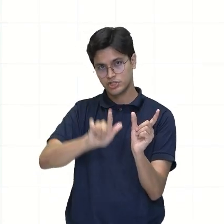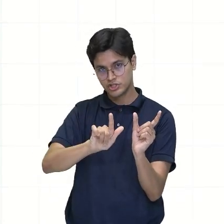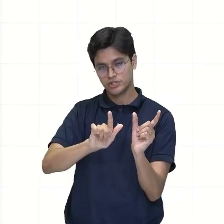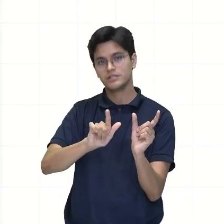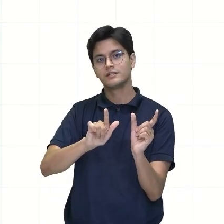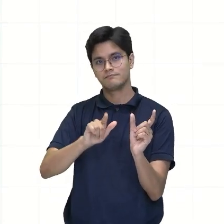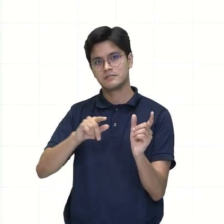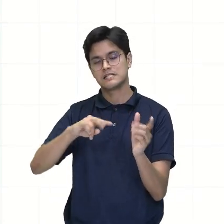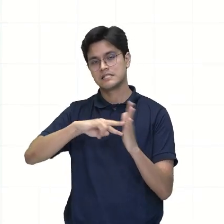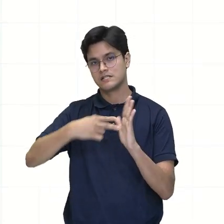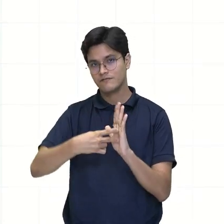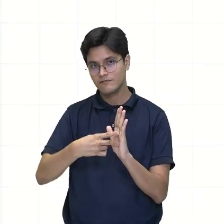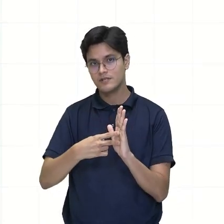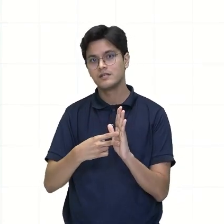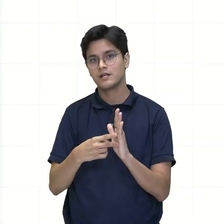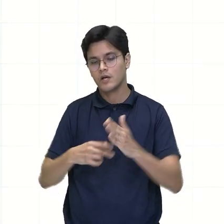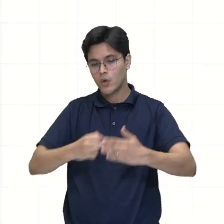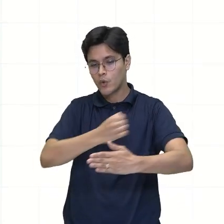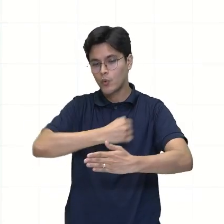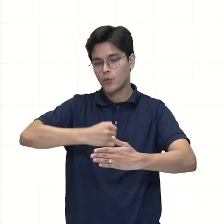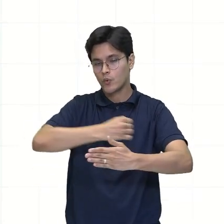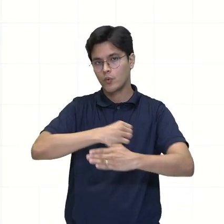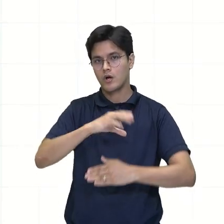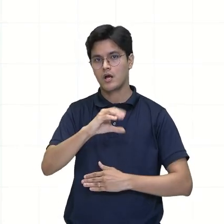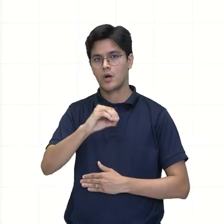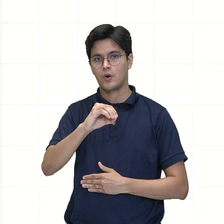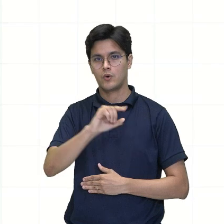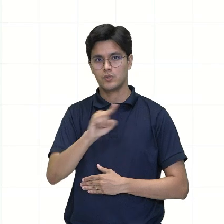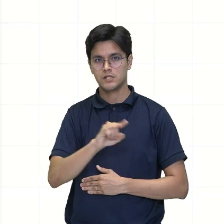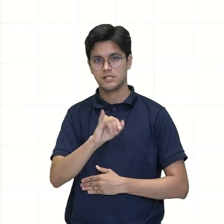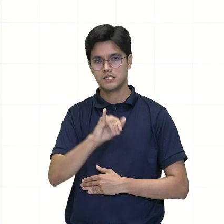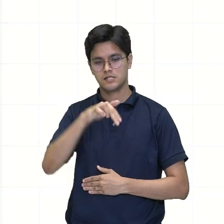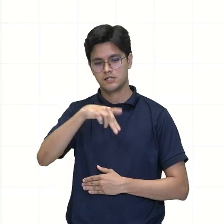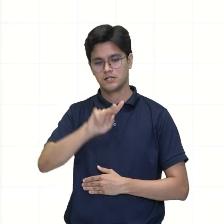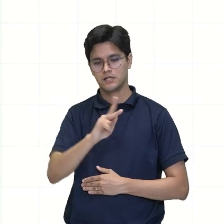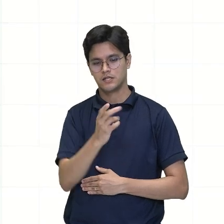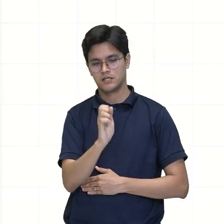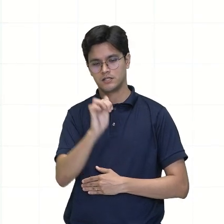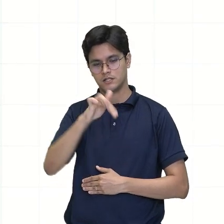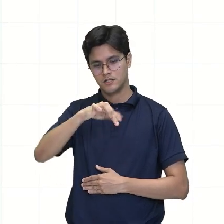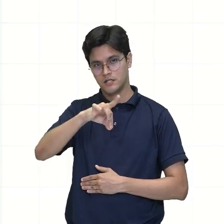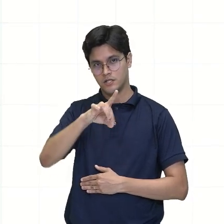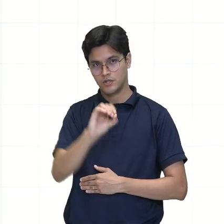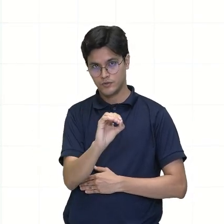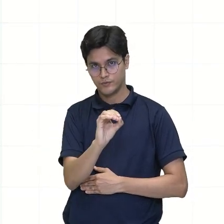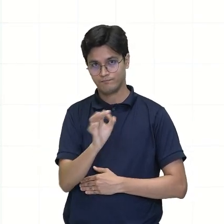cooking dinner. He's cooking dinner, certo?